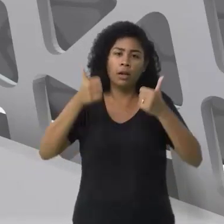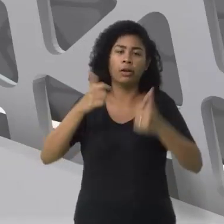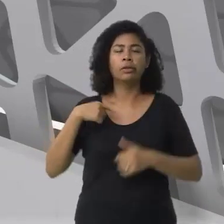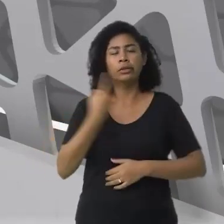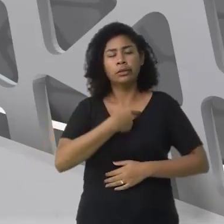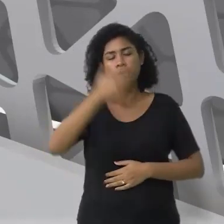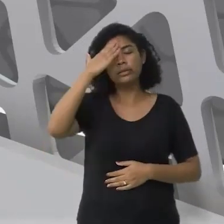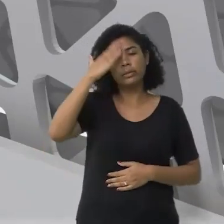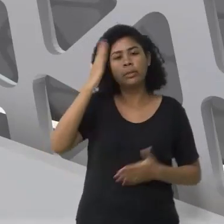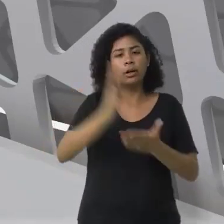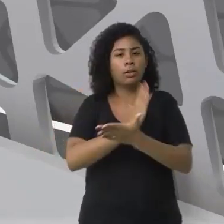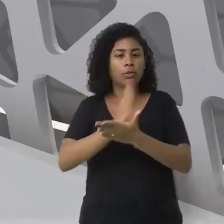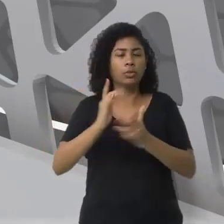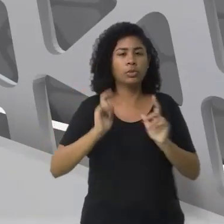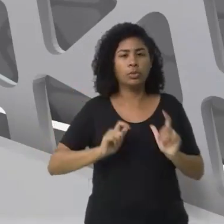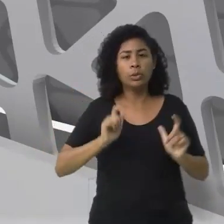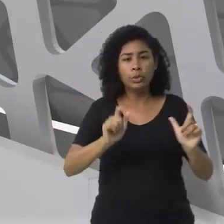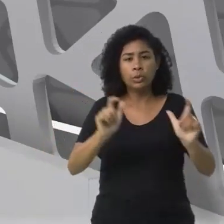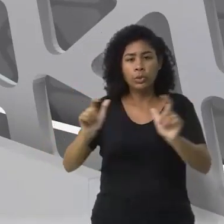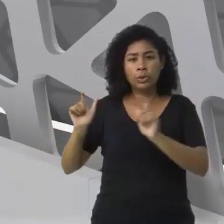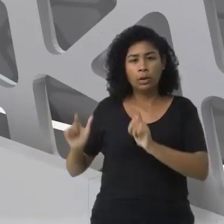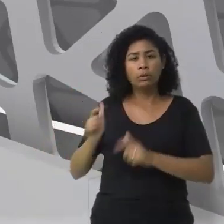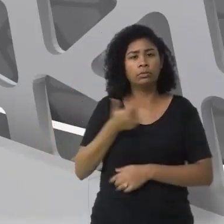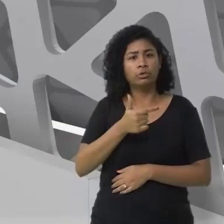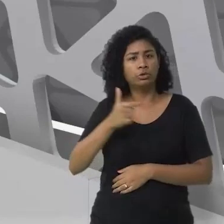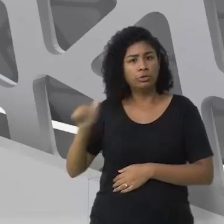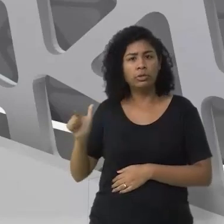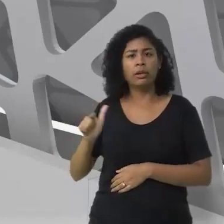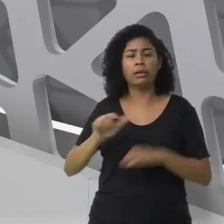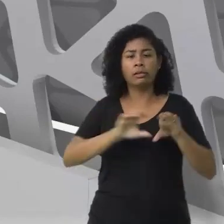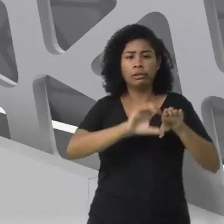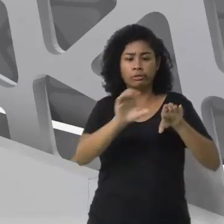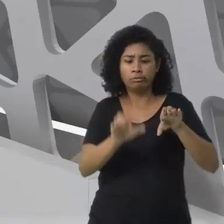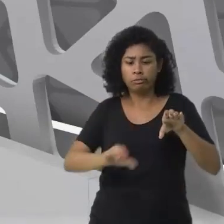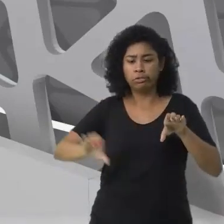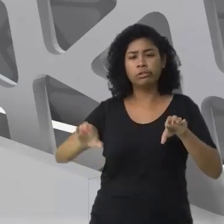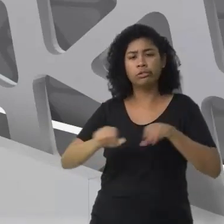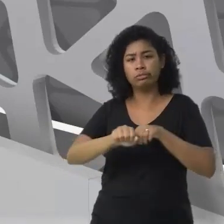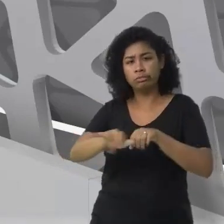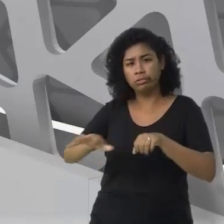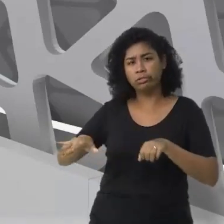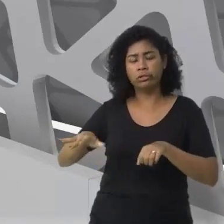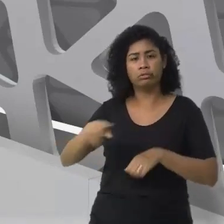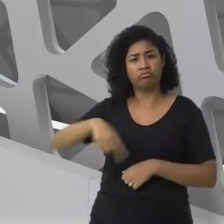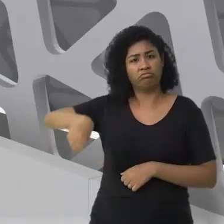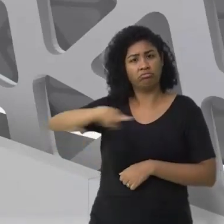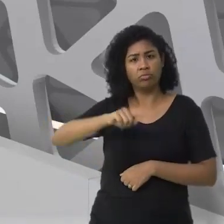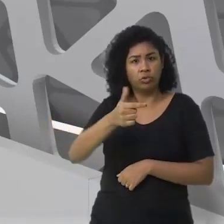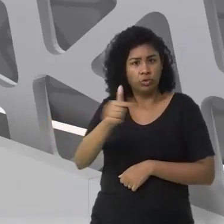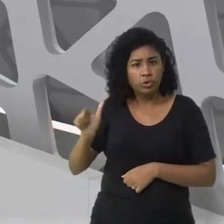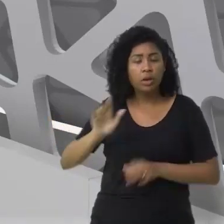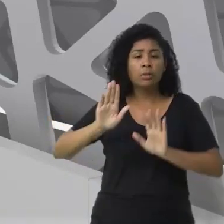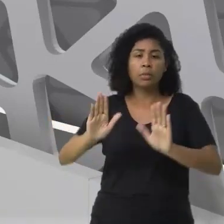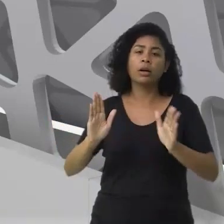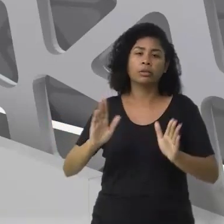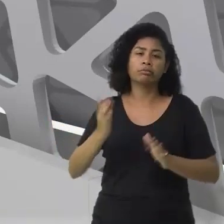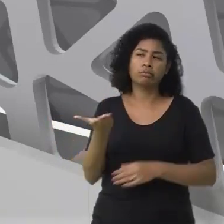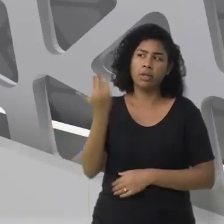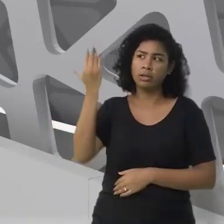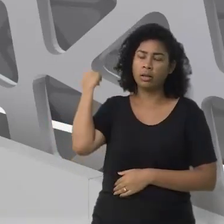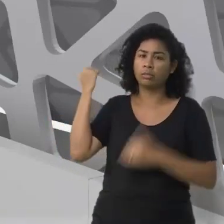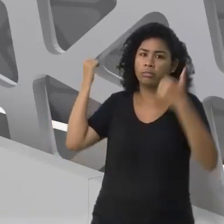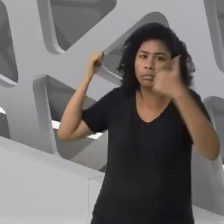esse saneamento básico, não tem a parte da saúde, mas vocês podem imaginar como é que era antigamente. Não